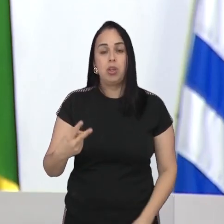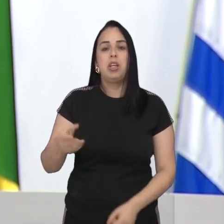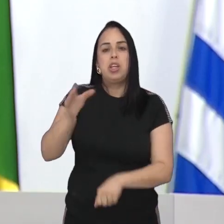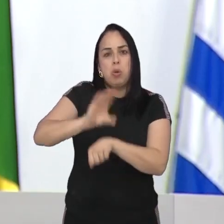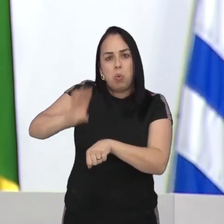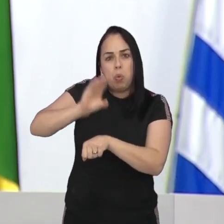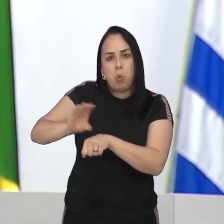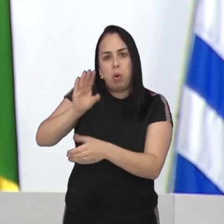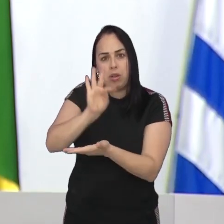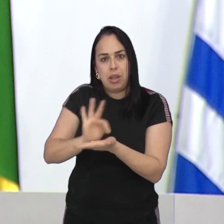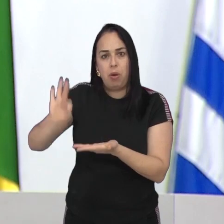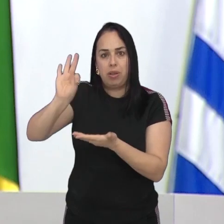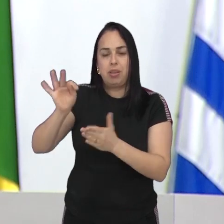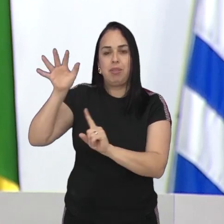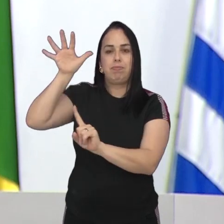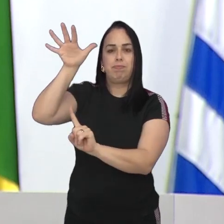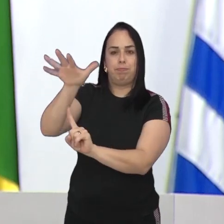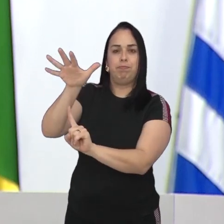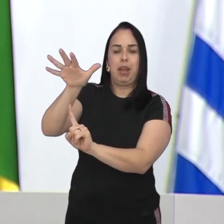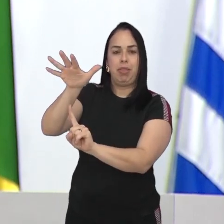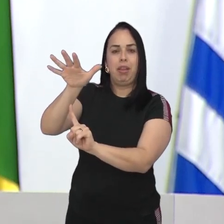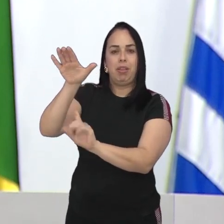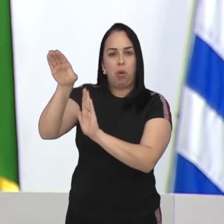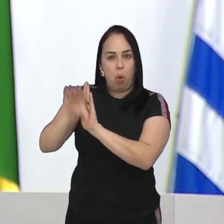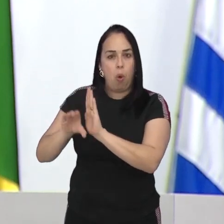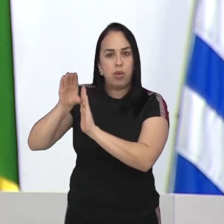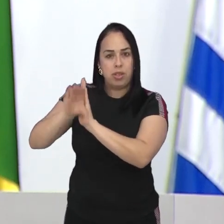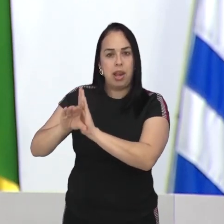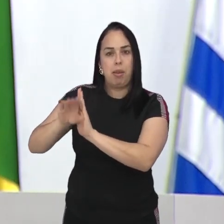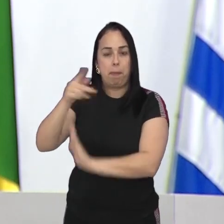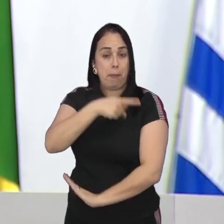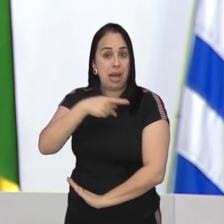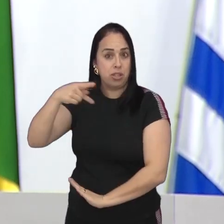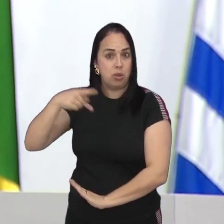cursou teologia e foi consagrado ao ministério pastoral em